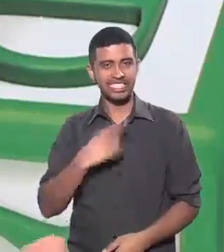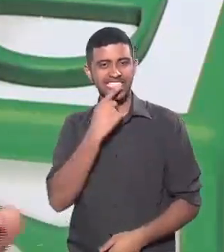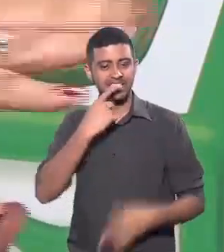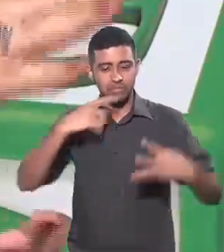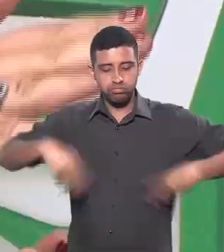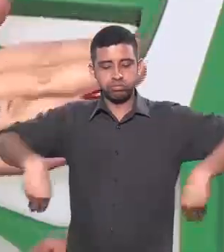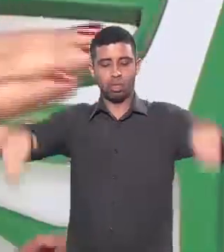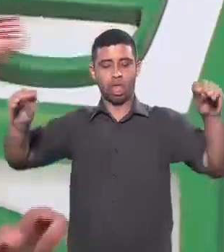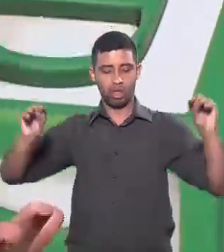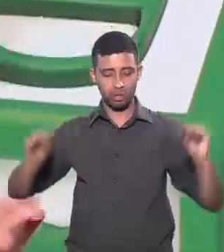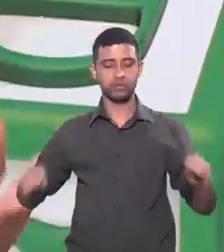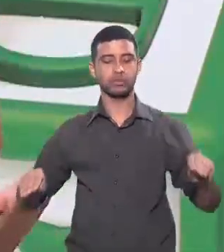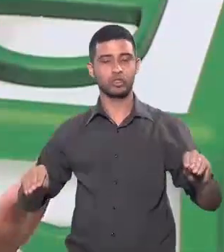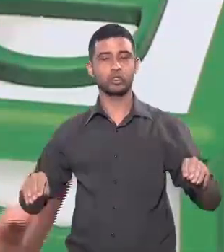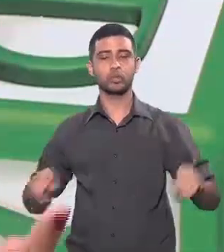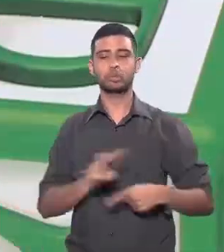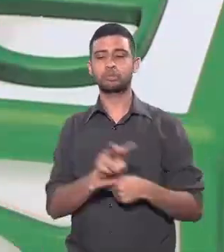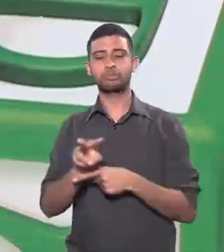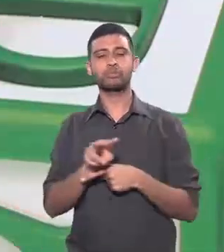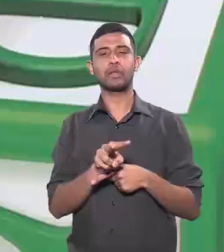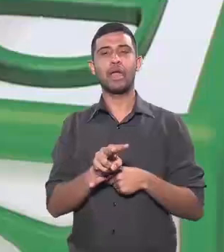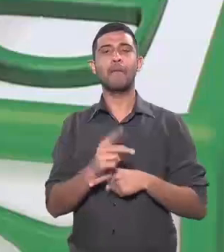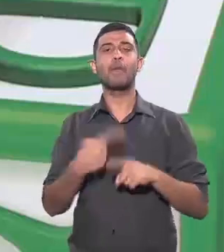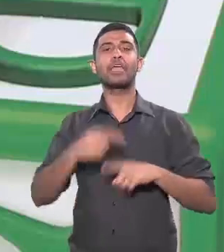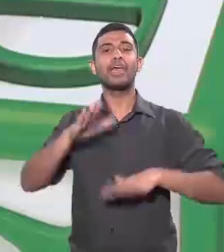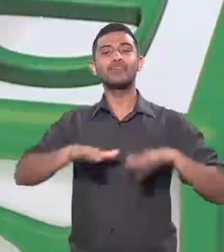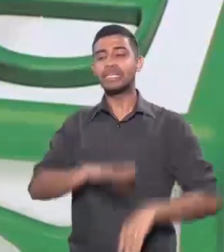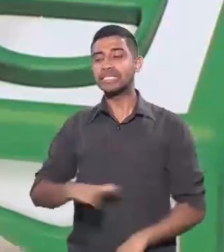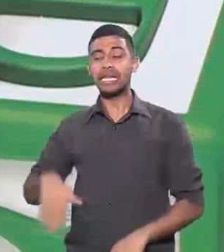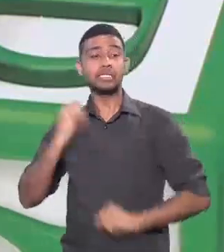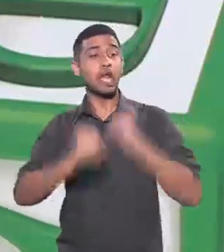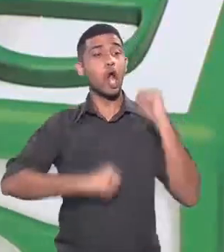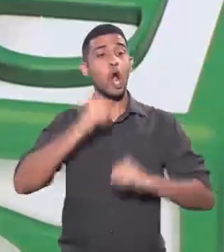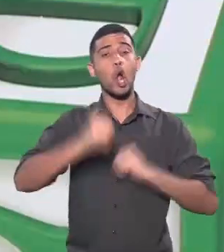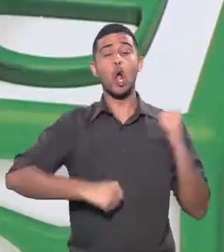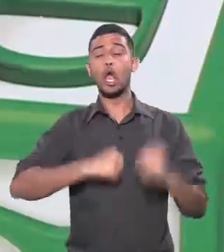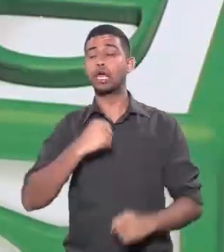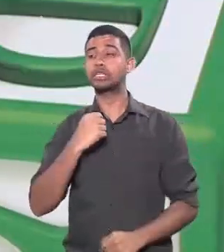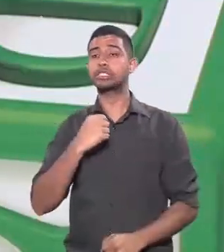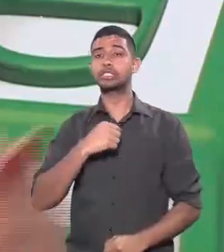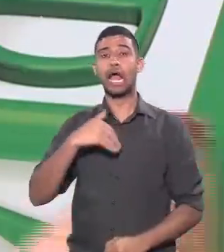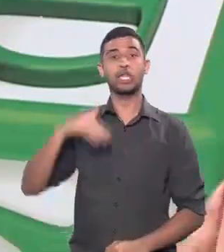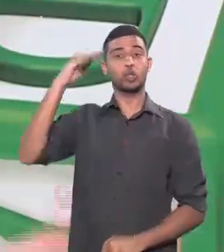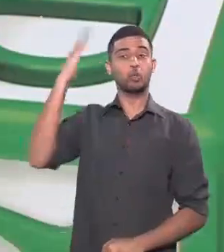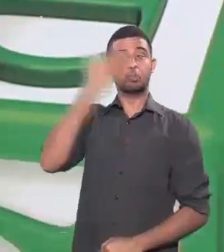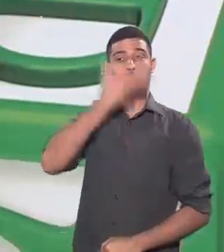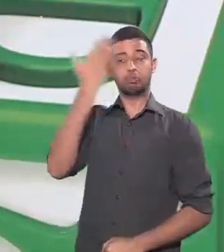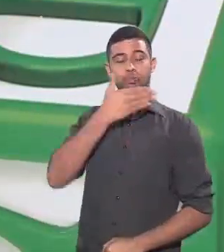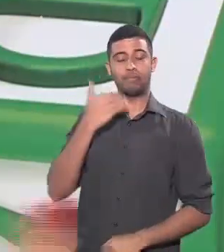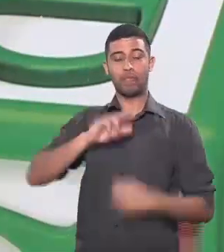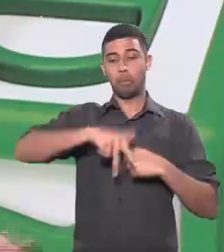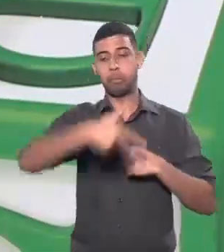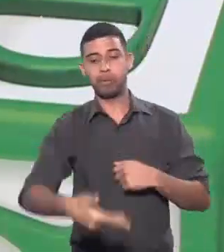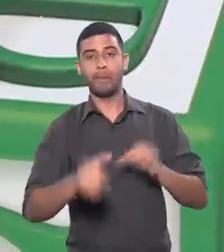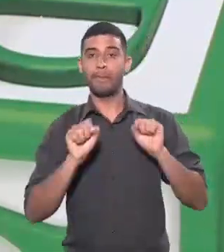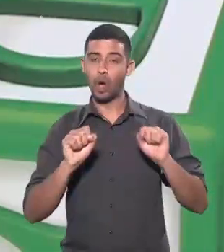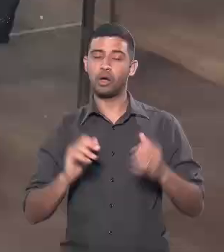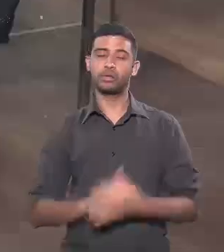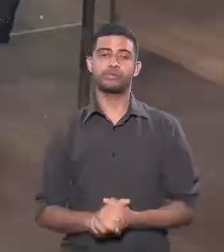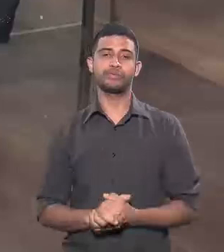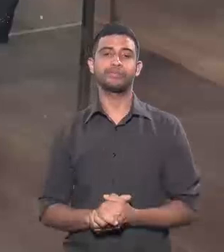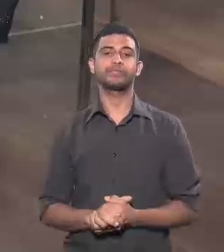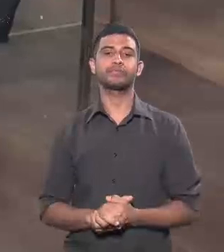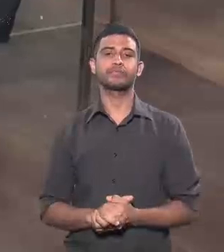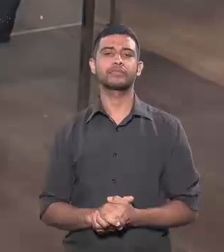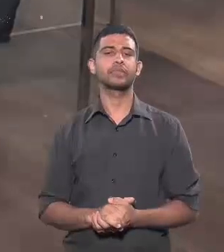né, ir correndo e não ter nenhum adulto observando e acontecer um acidente. Falei da grade, né, na entrada da